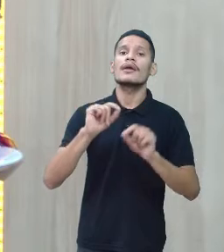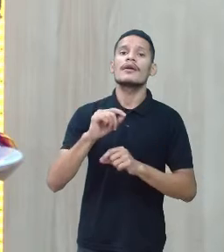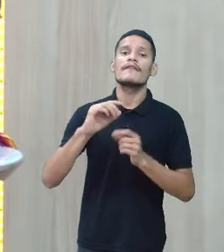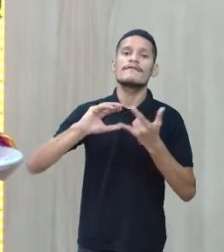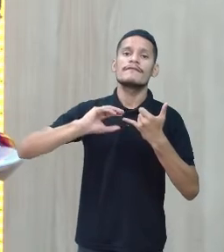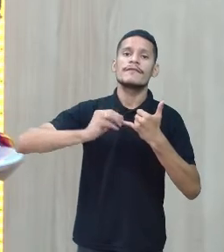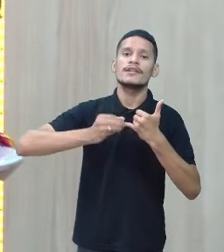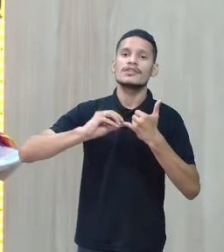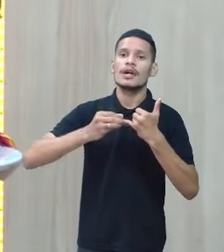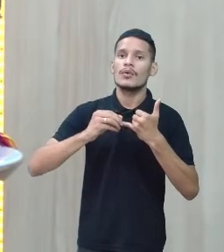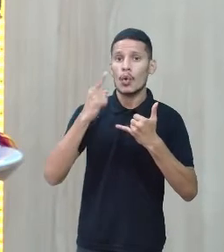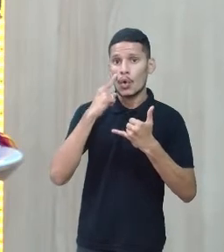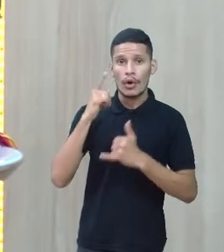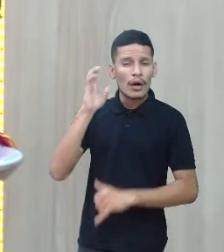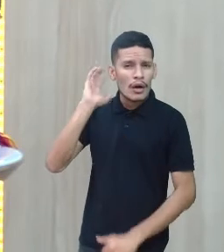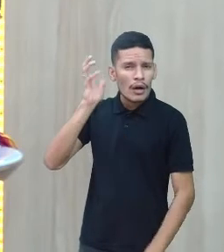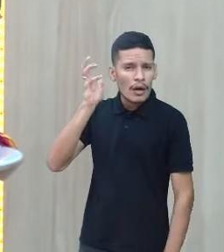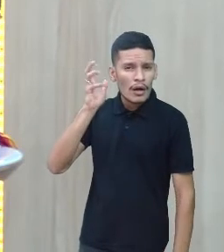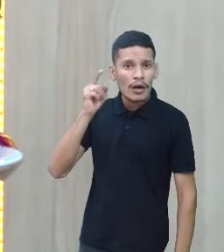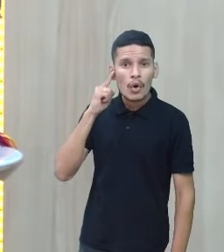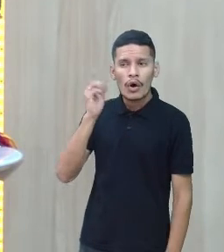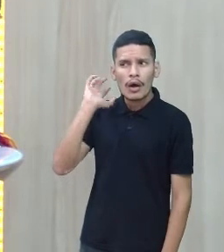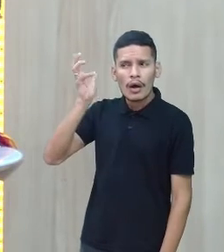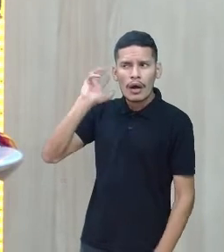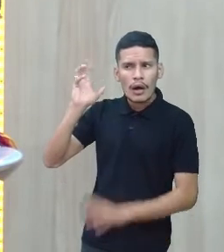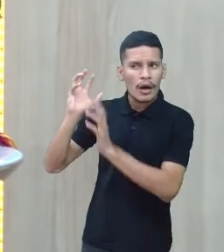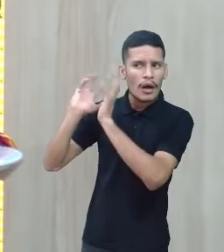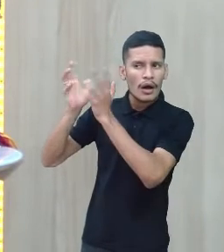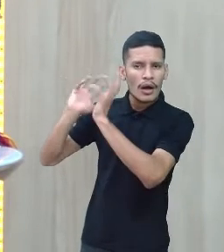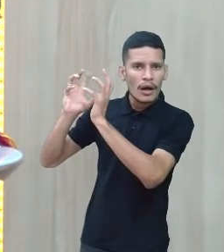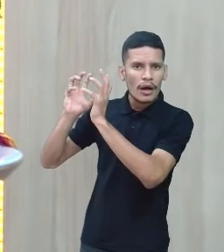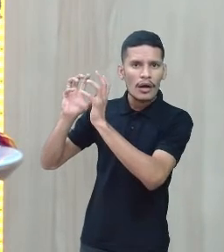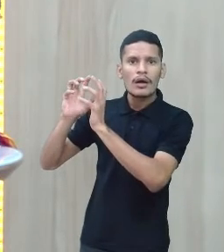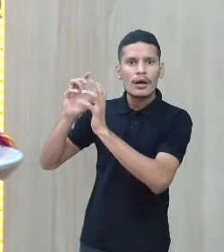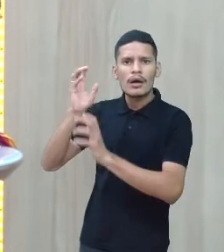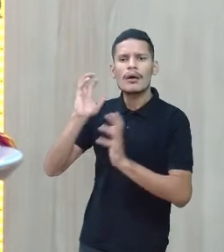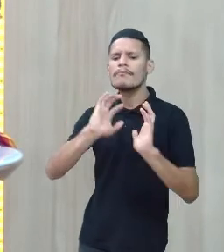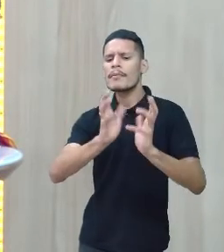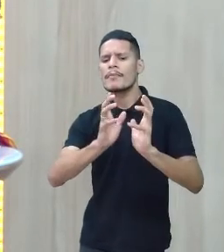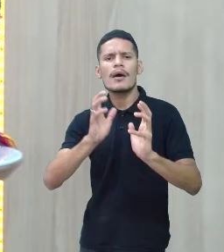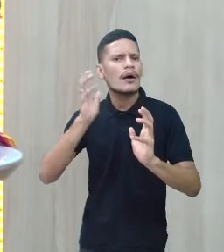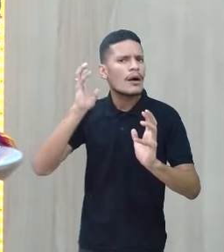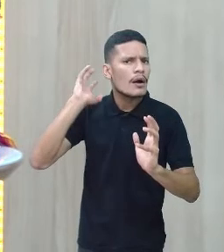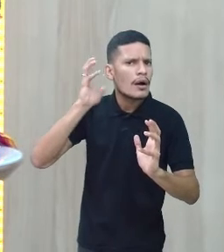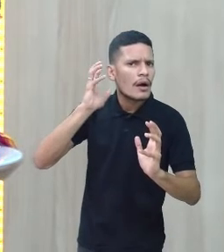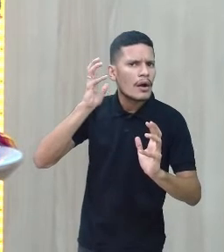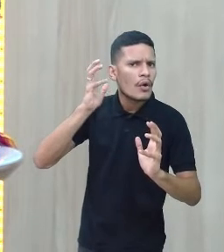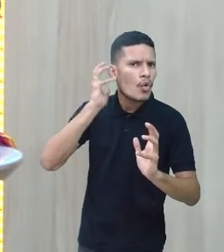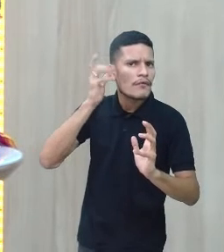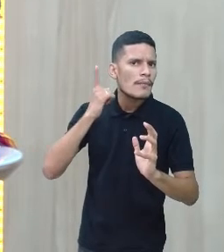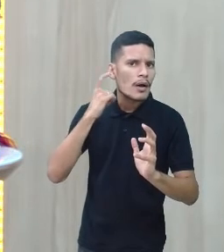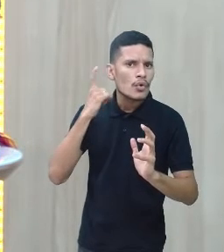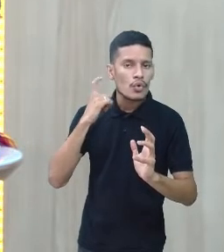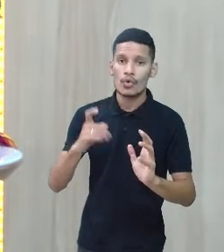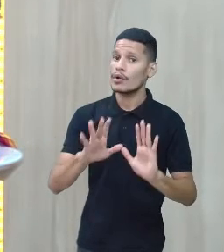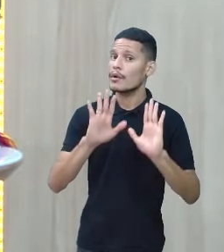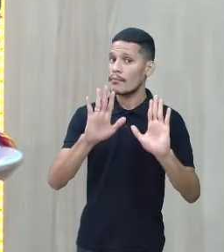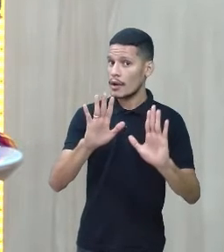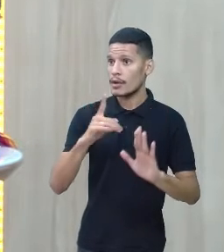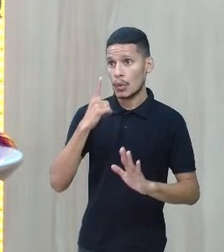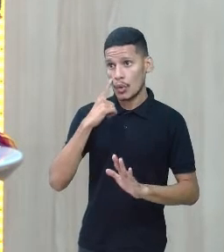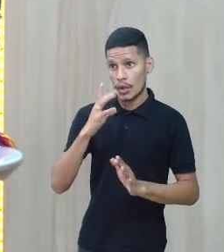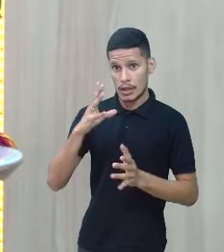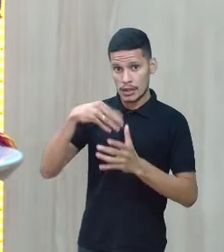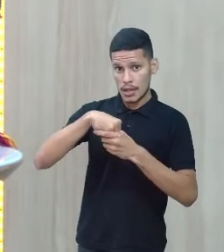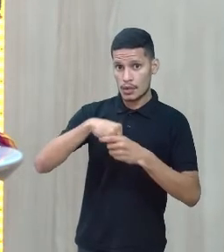dentro. Aqui, ó. O feijão para fazer essa simulação do guiso, né? E aí colocou